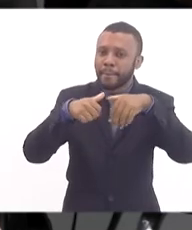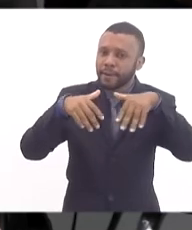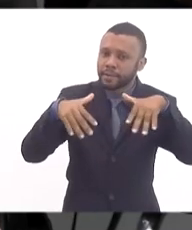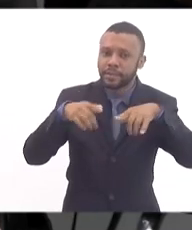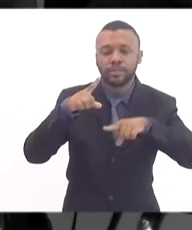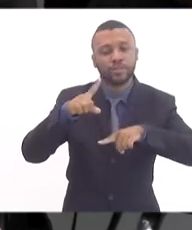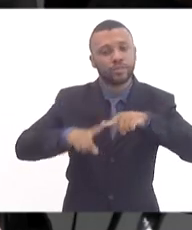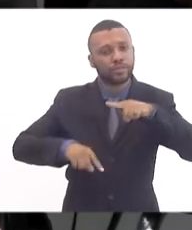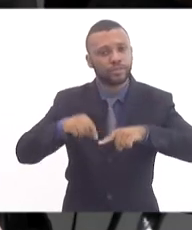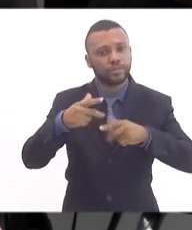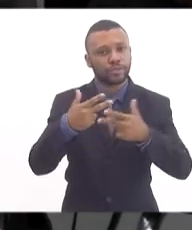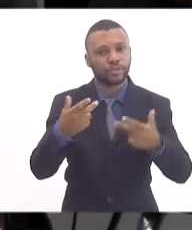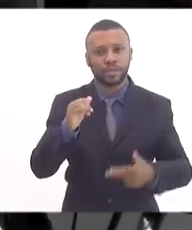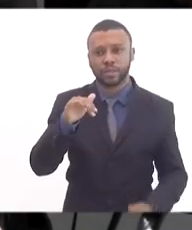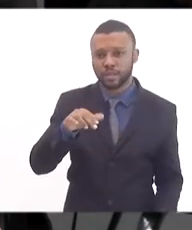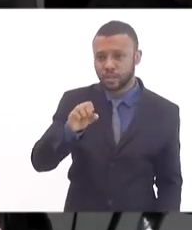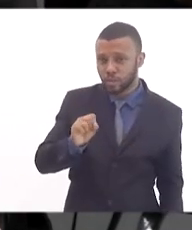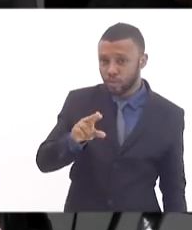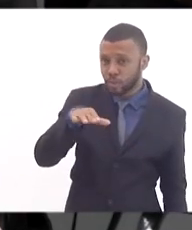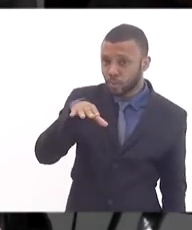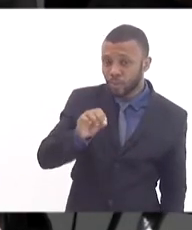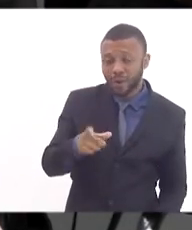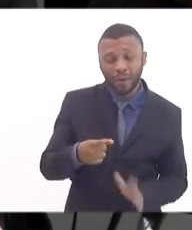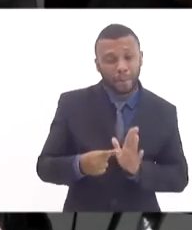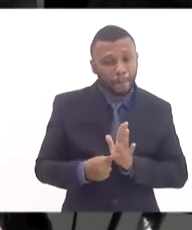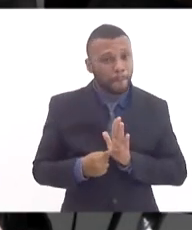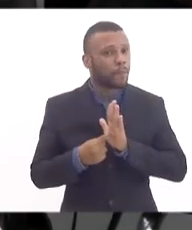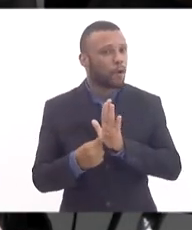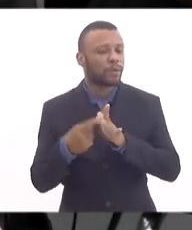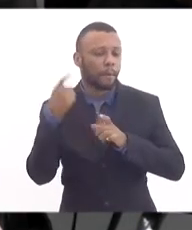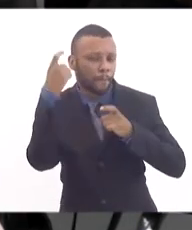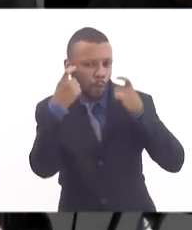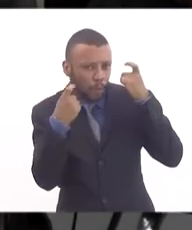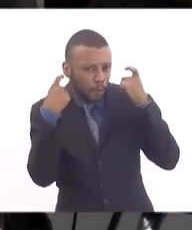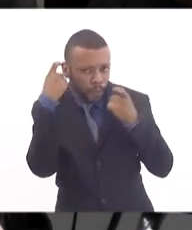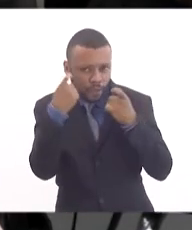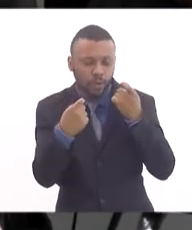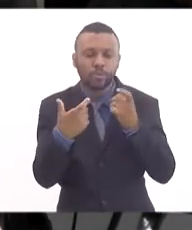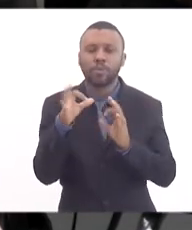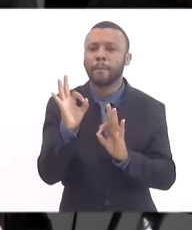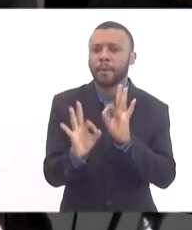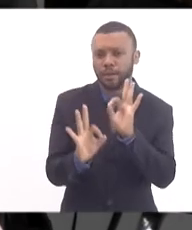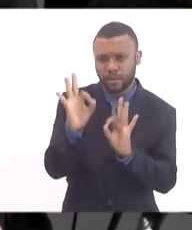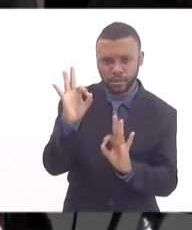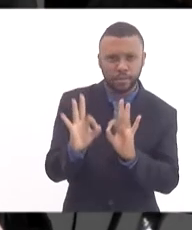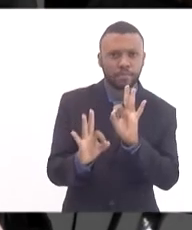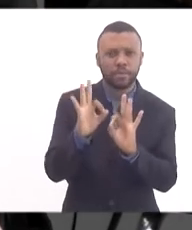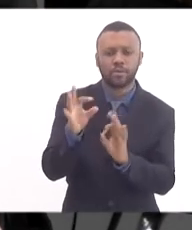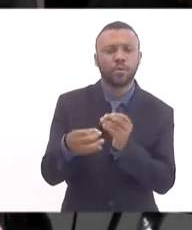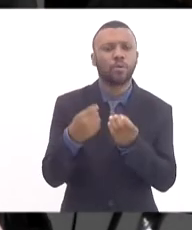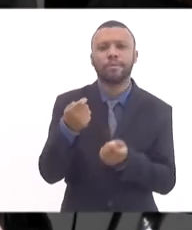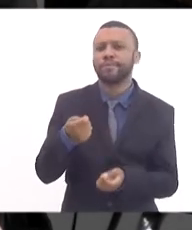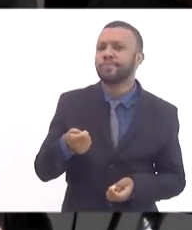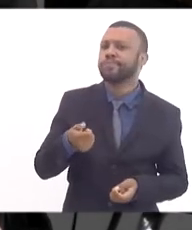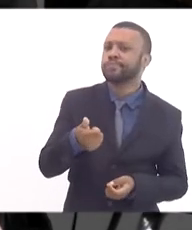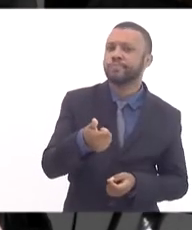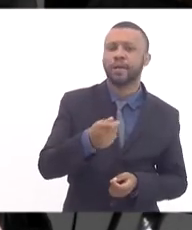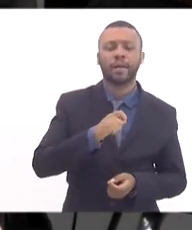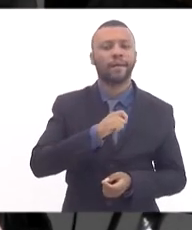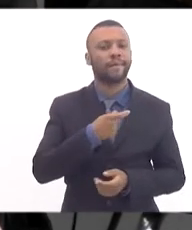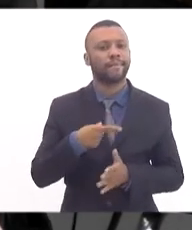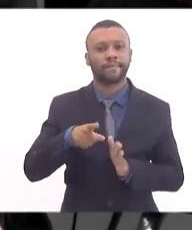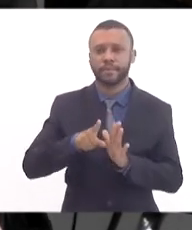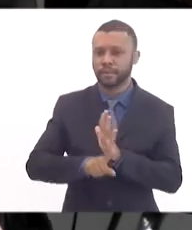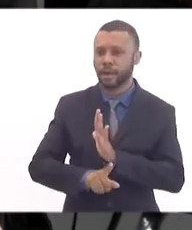passada que demonstra preocupação com o planejamento na concessão de benefícios fiscais mas tem uma segunda questão